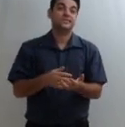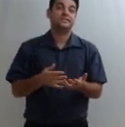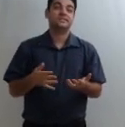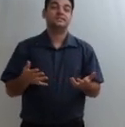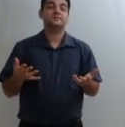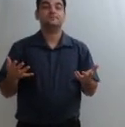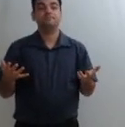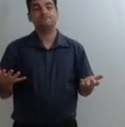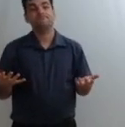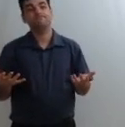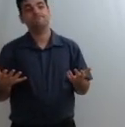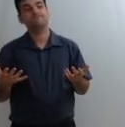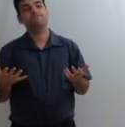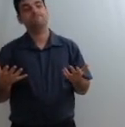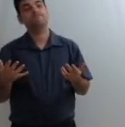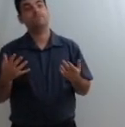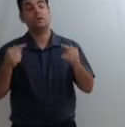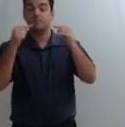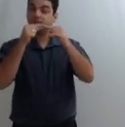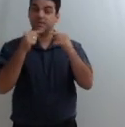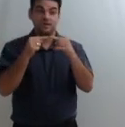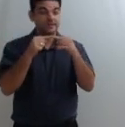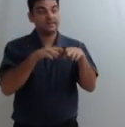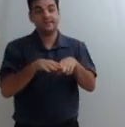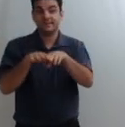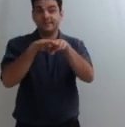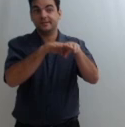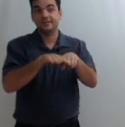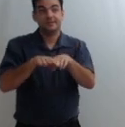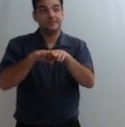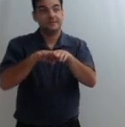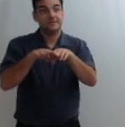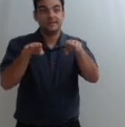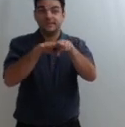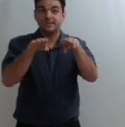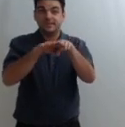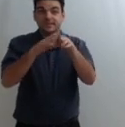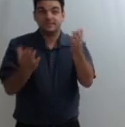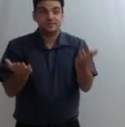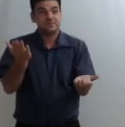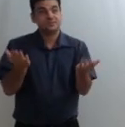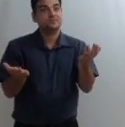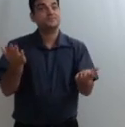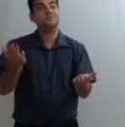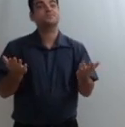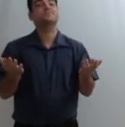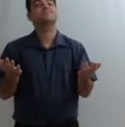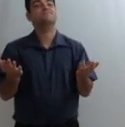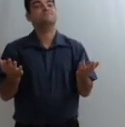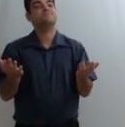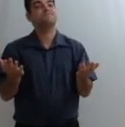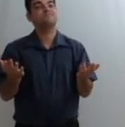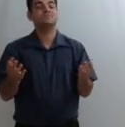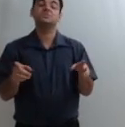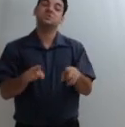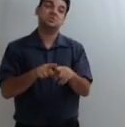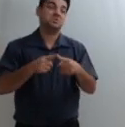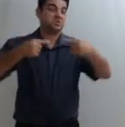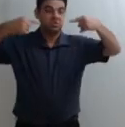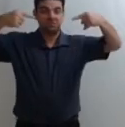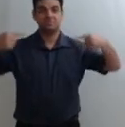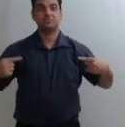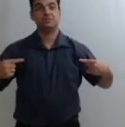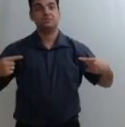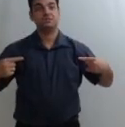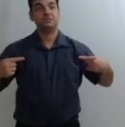de tal modo a compatibilizar o princípio constitucional da ampla defesa e até do contraditório, se ele